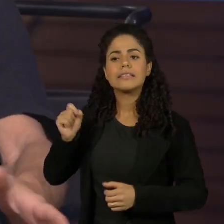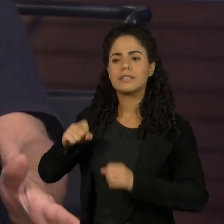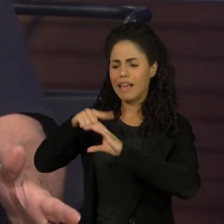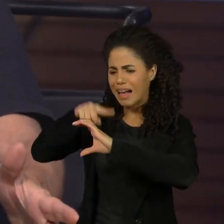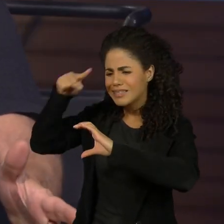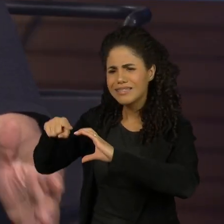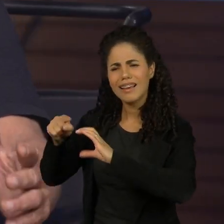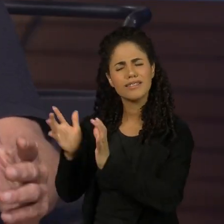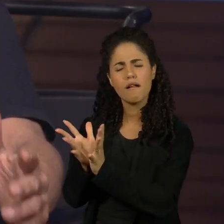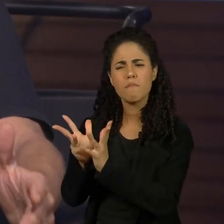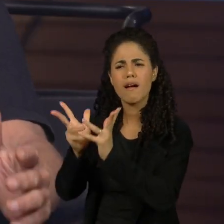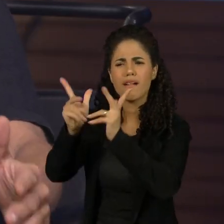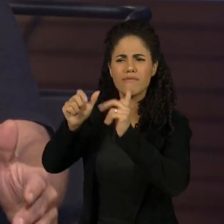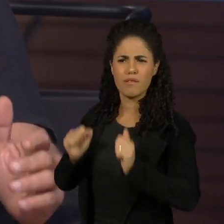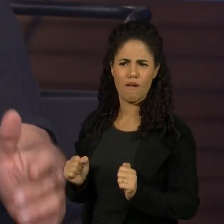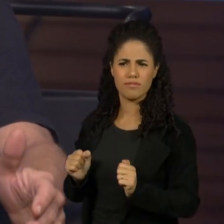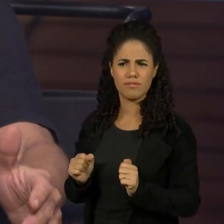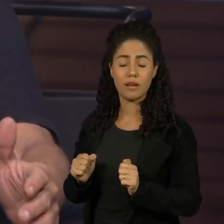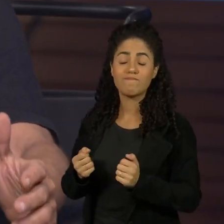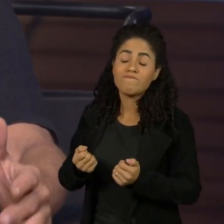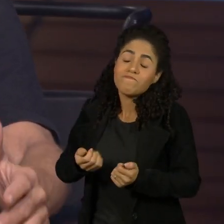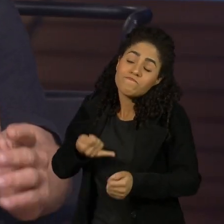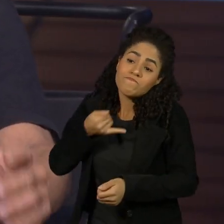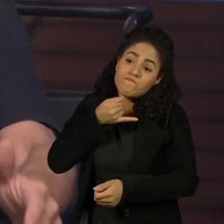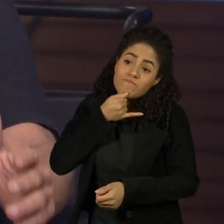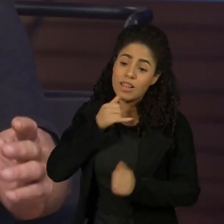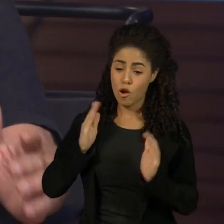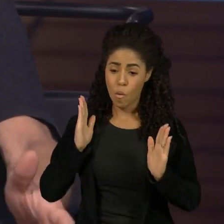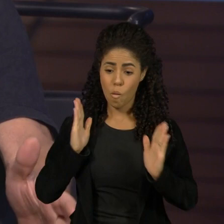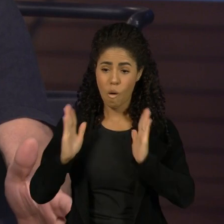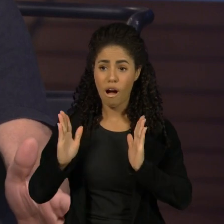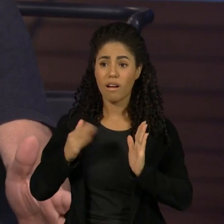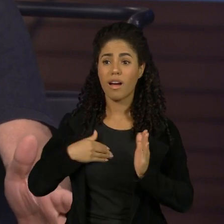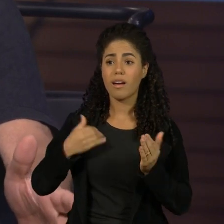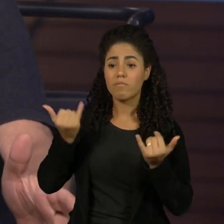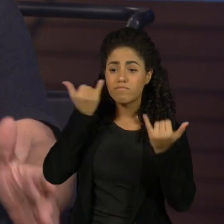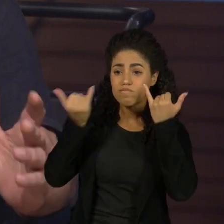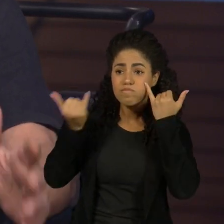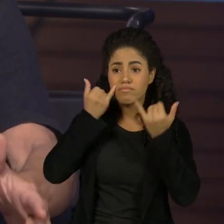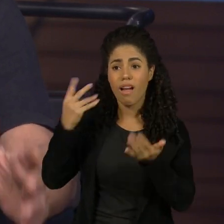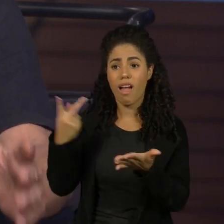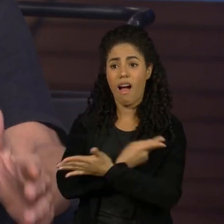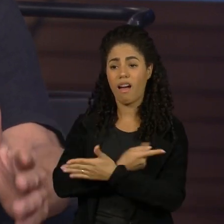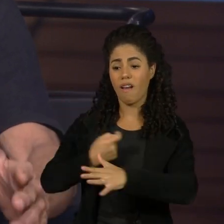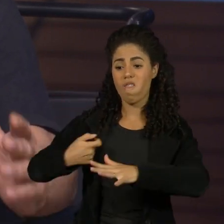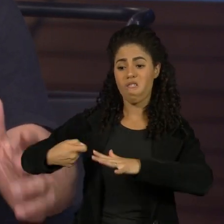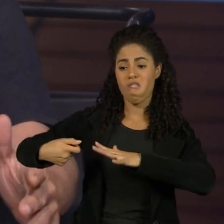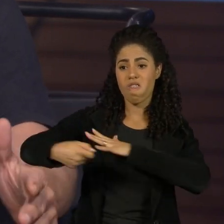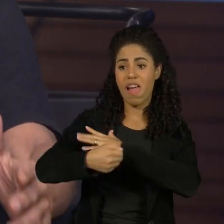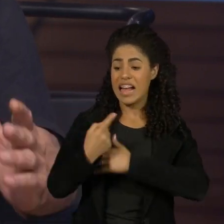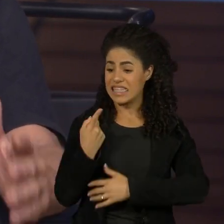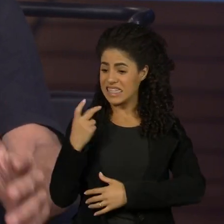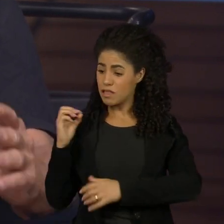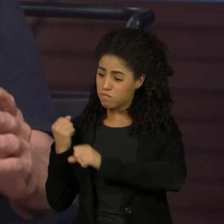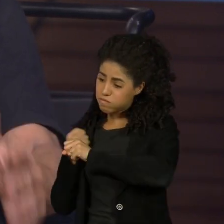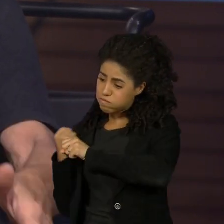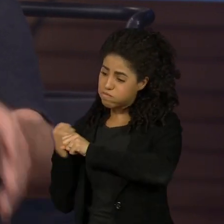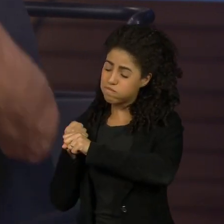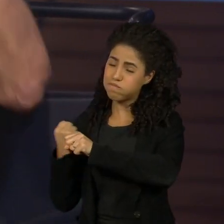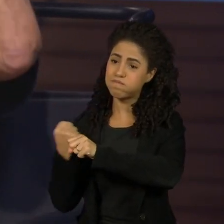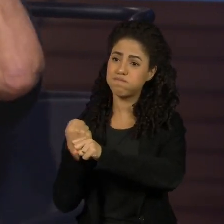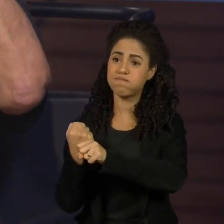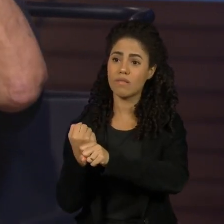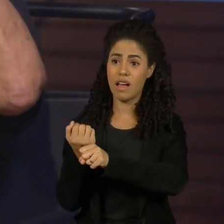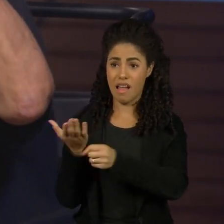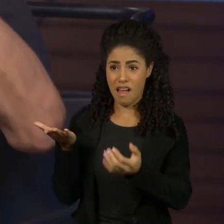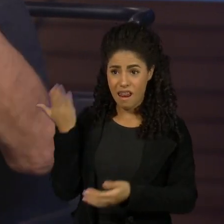maravilhoso. Infelizmente, a gente está vivendo uma época da contra-informação. 120 anos depois da revolta da vacina de